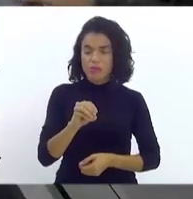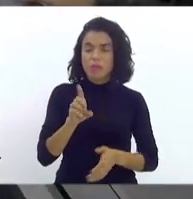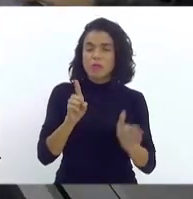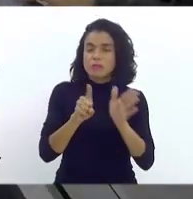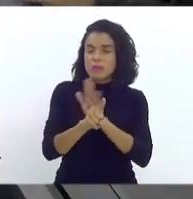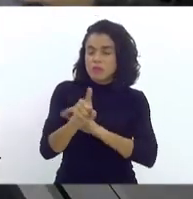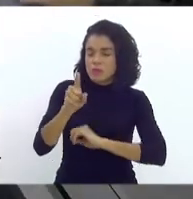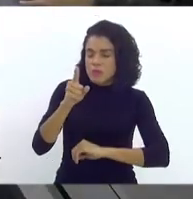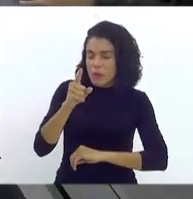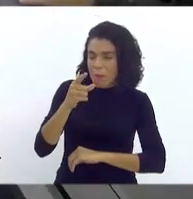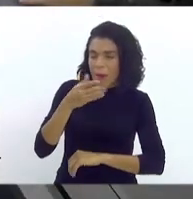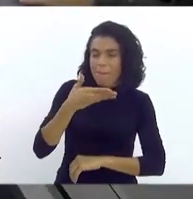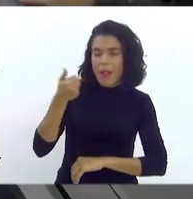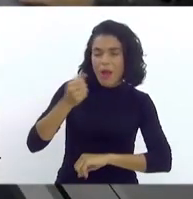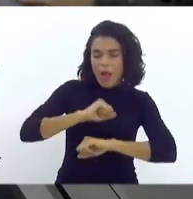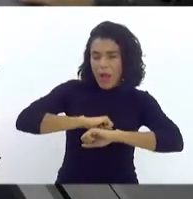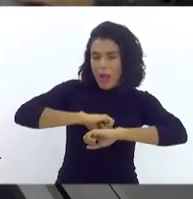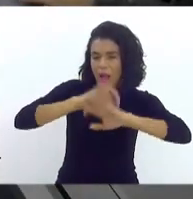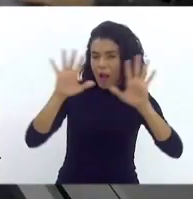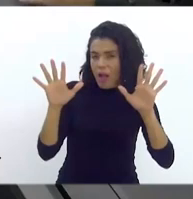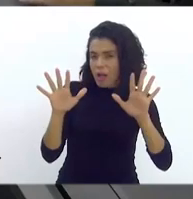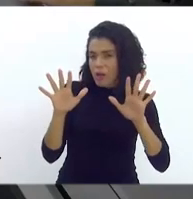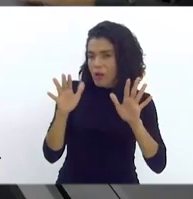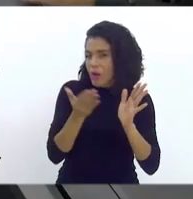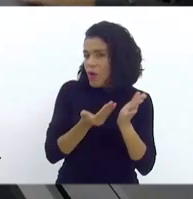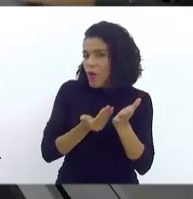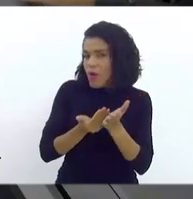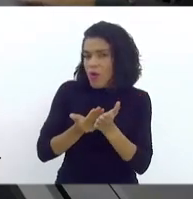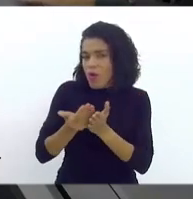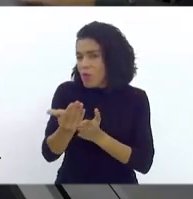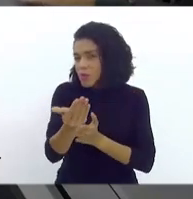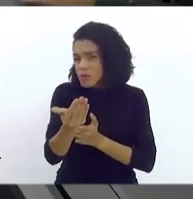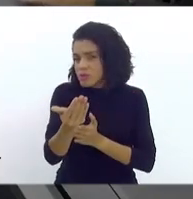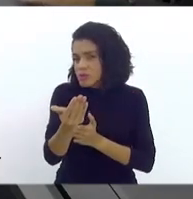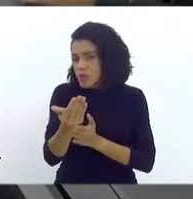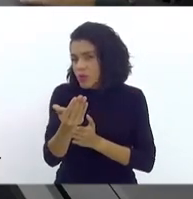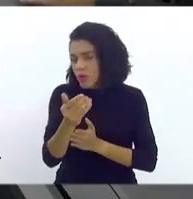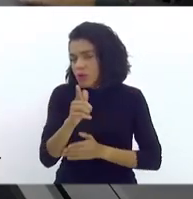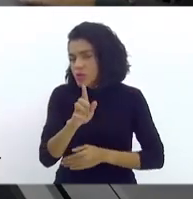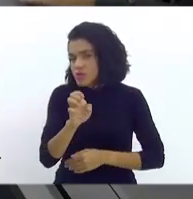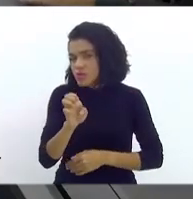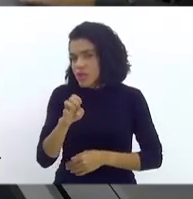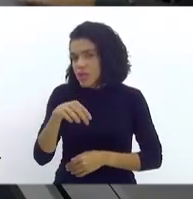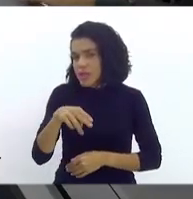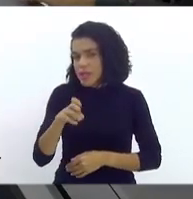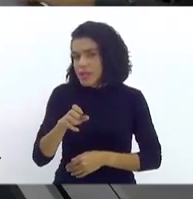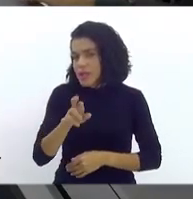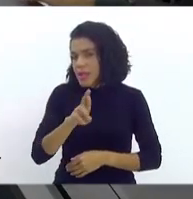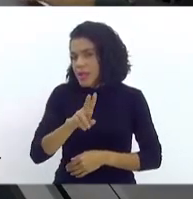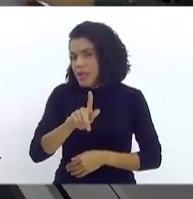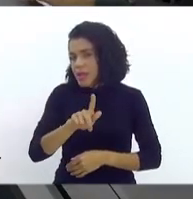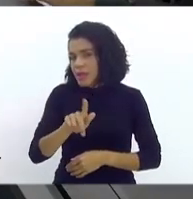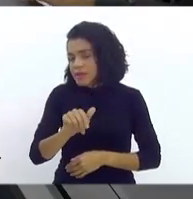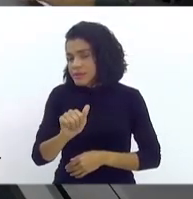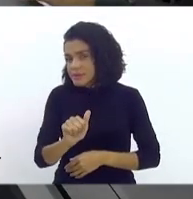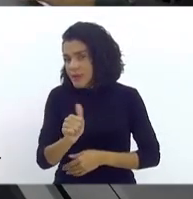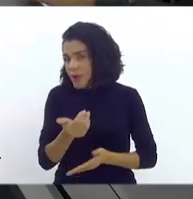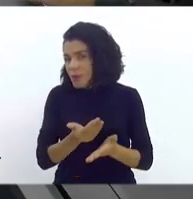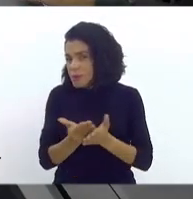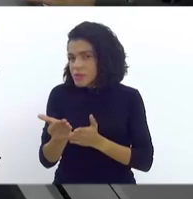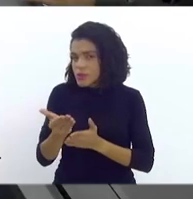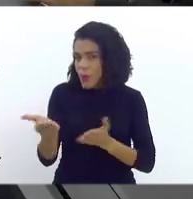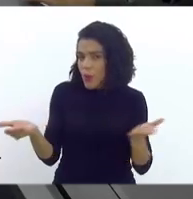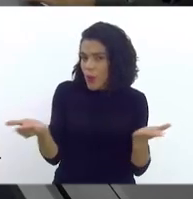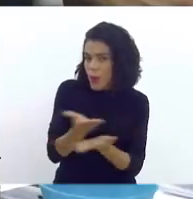mais claro como se dá esse... A partir de quando que a Genersa assumiu esse protagonismo de ser o comunicante, ser o